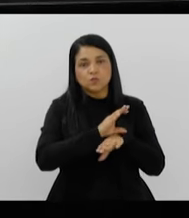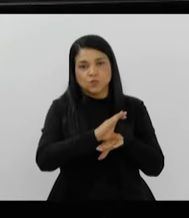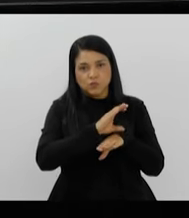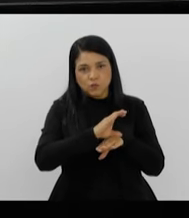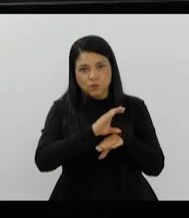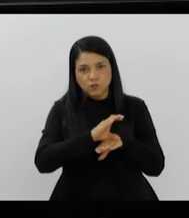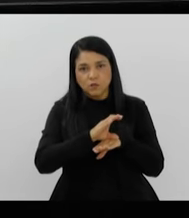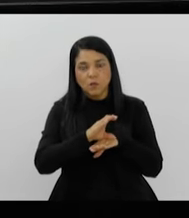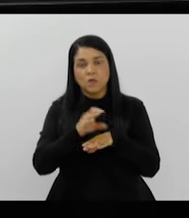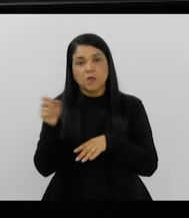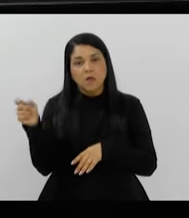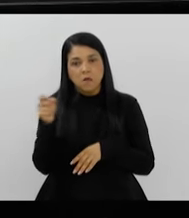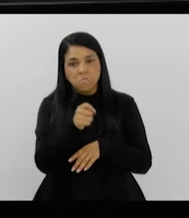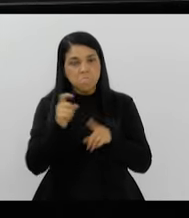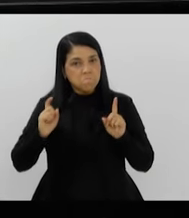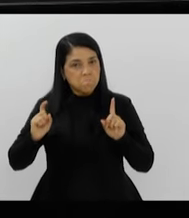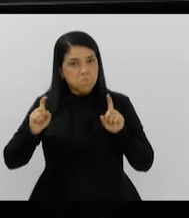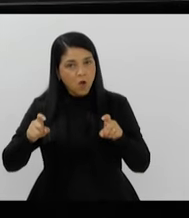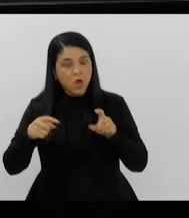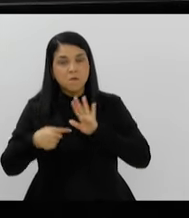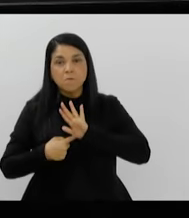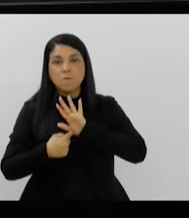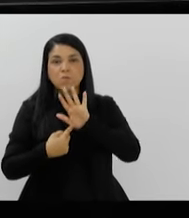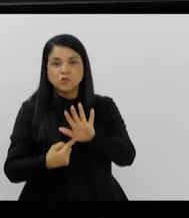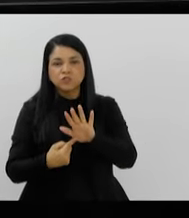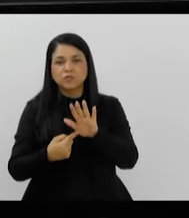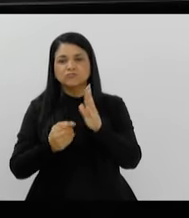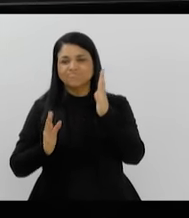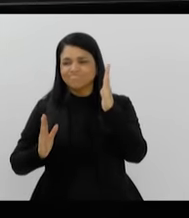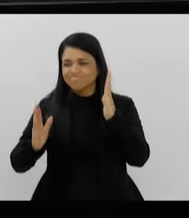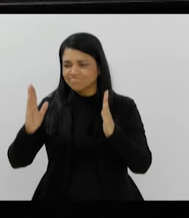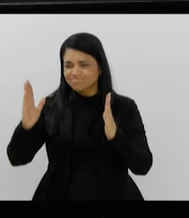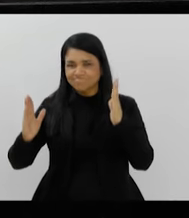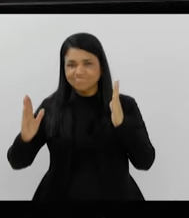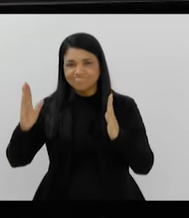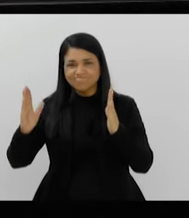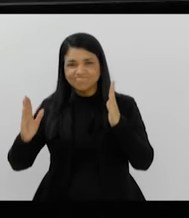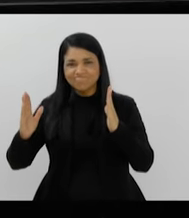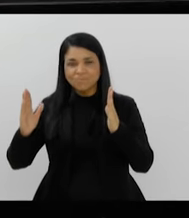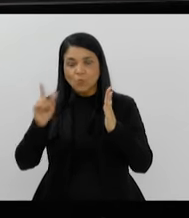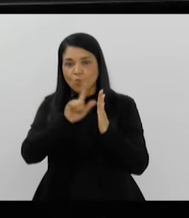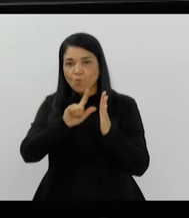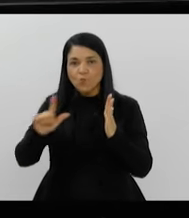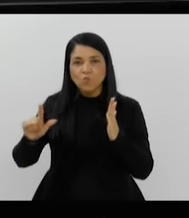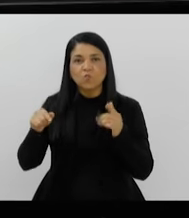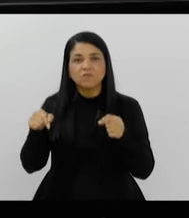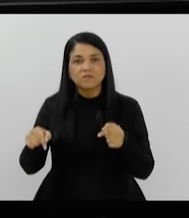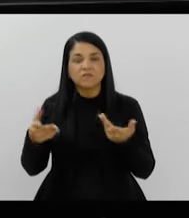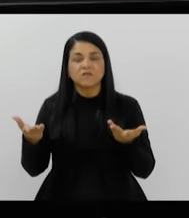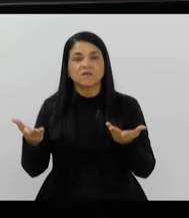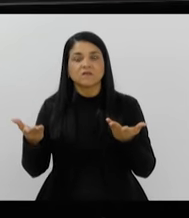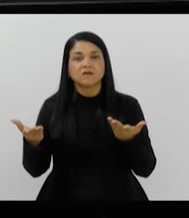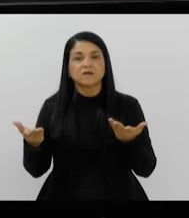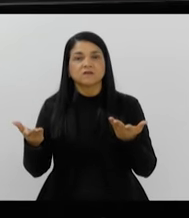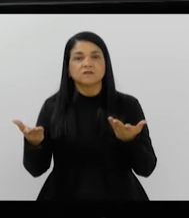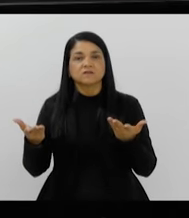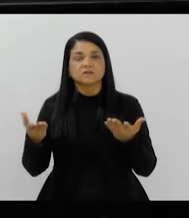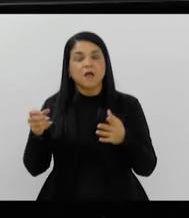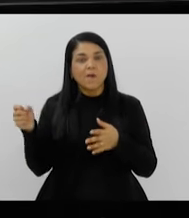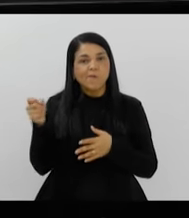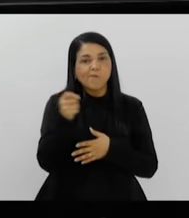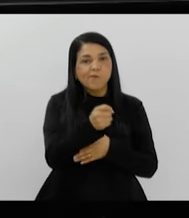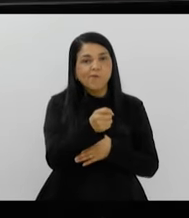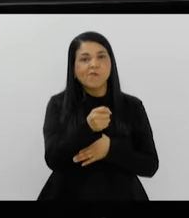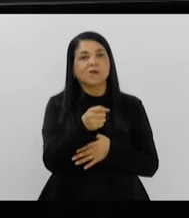posse, mostrando aí, né, uma lacuna, um déficit expressivo na questão da